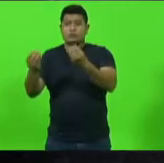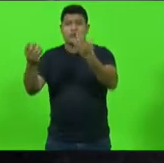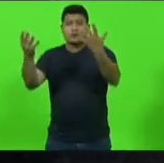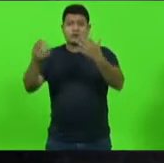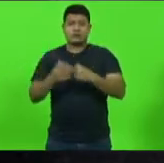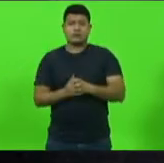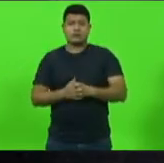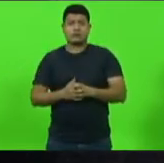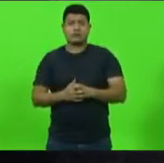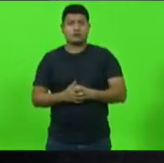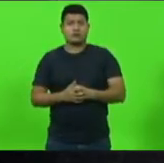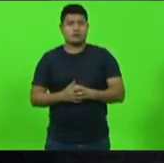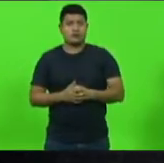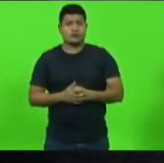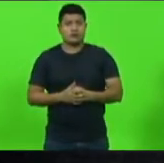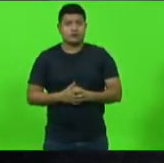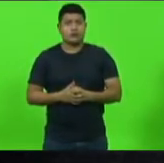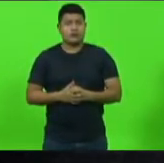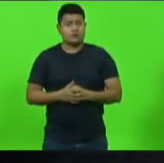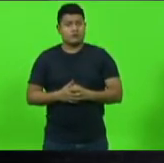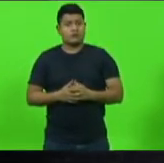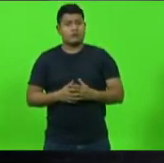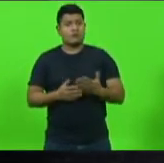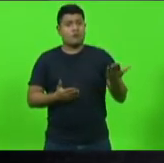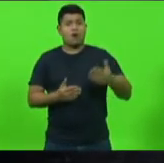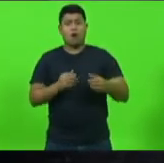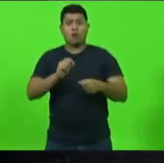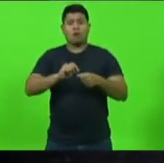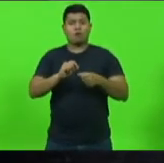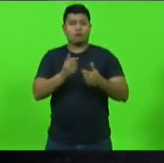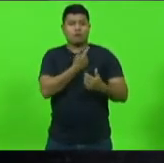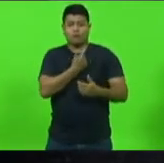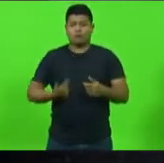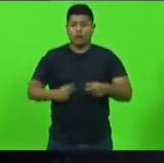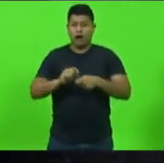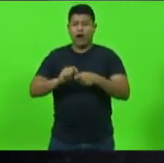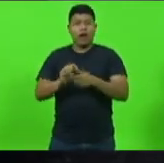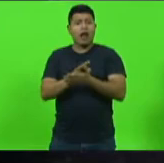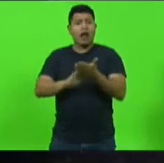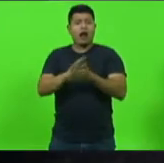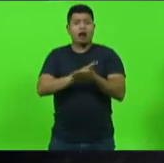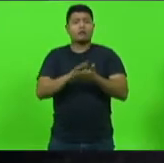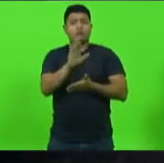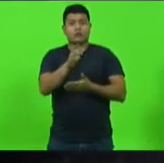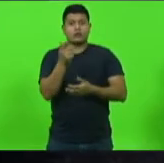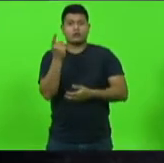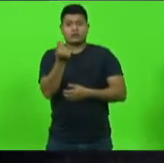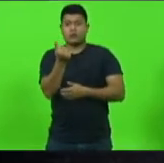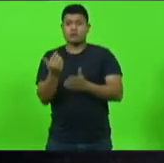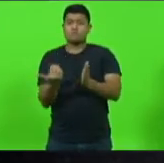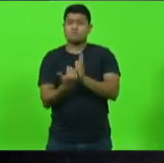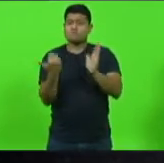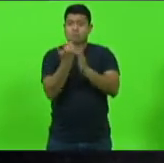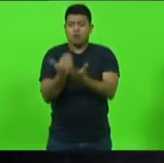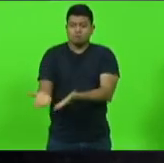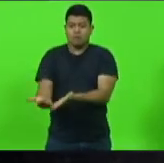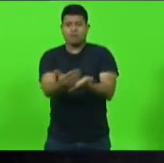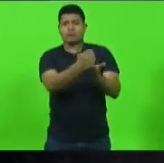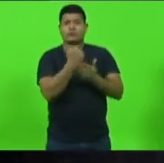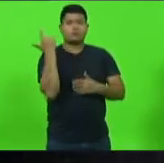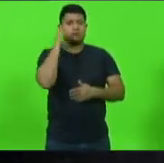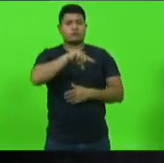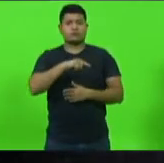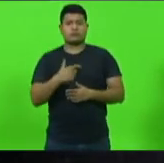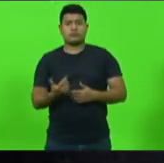nada, esse cofre aumentou. Mas o que nós estamos fazendo para amenizar a dor dessas